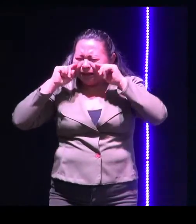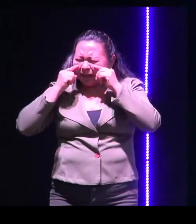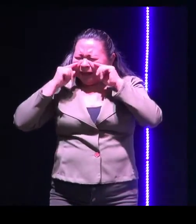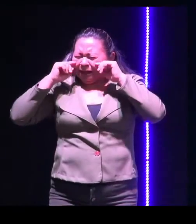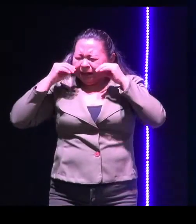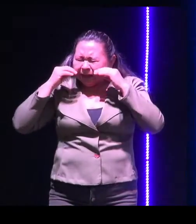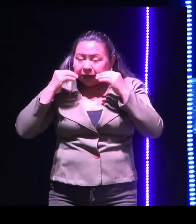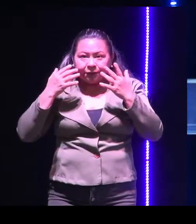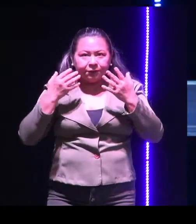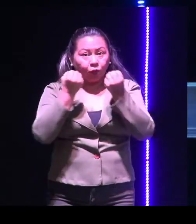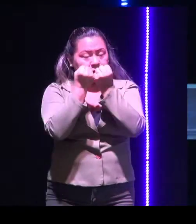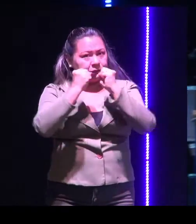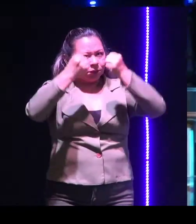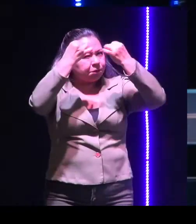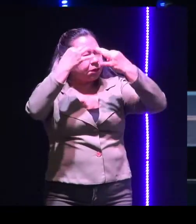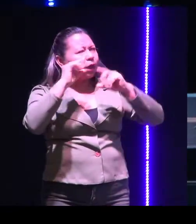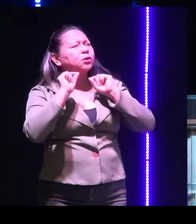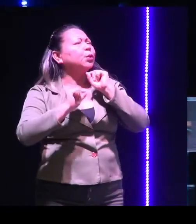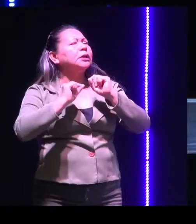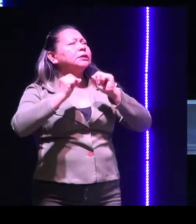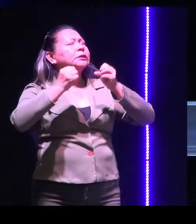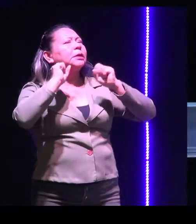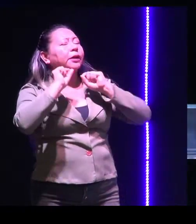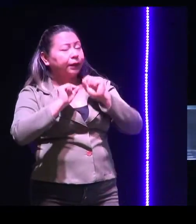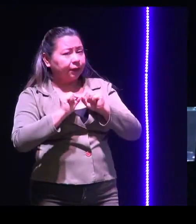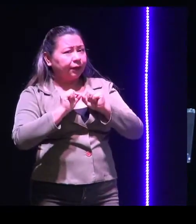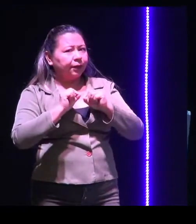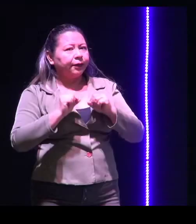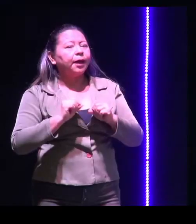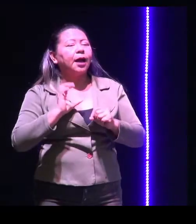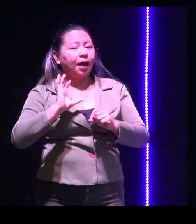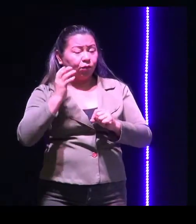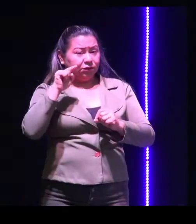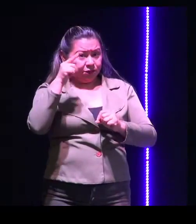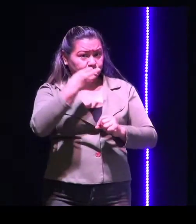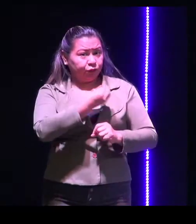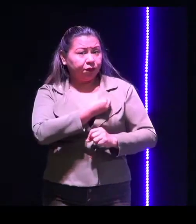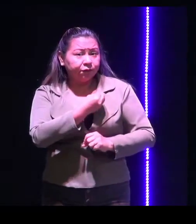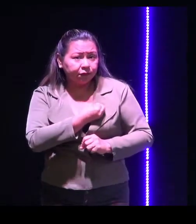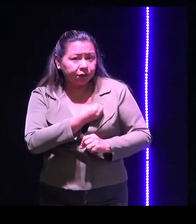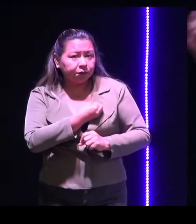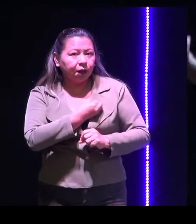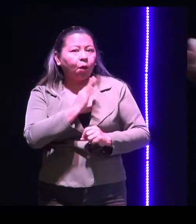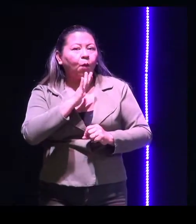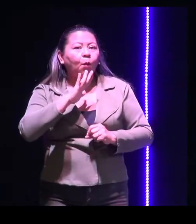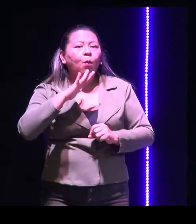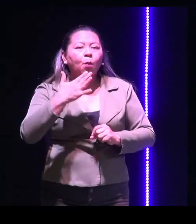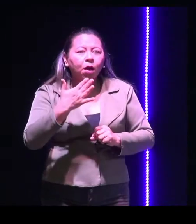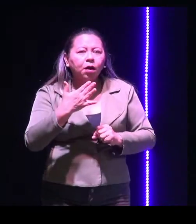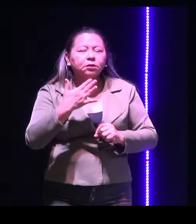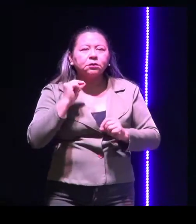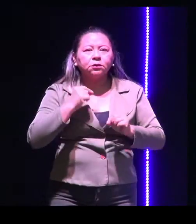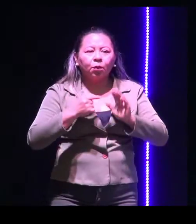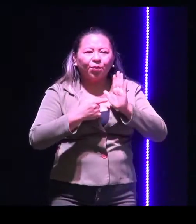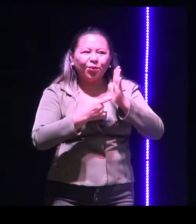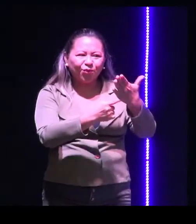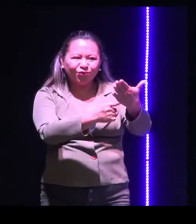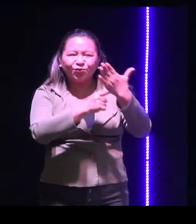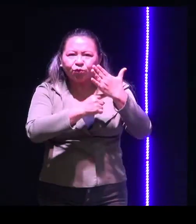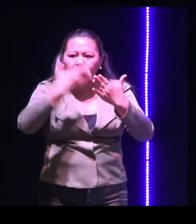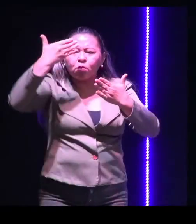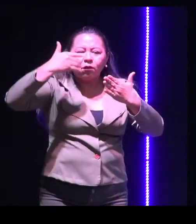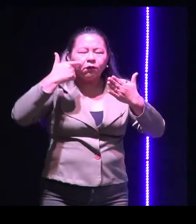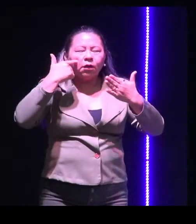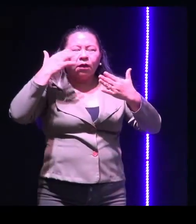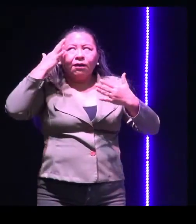inteiro. Aqui o salmista está falando de algo que aconteceu na sua vida. enquanto ele não trouxe a luz, enquanto ele